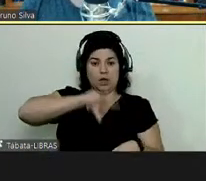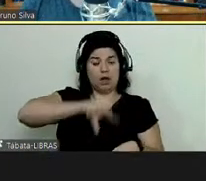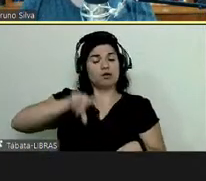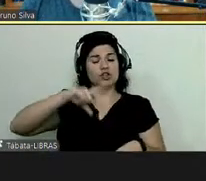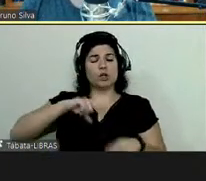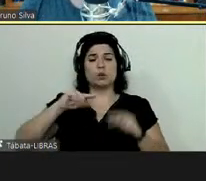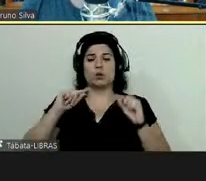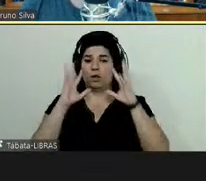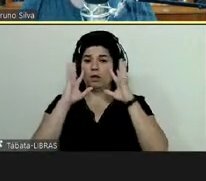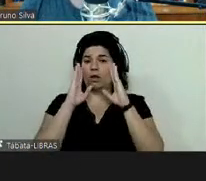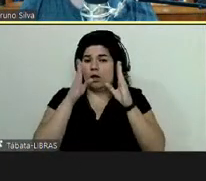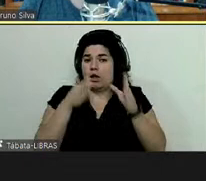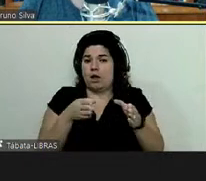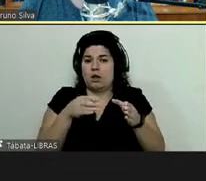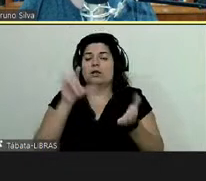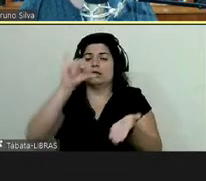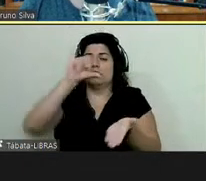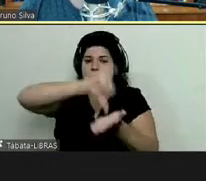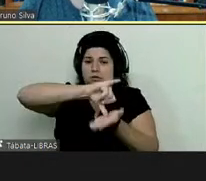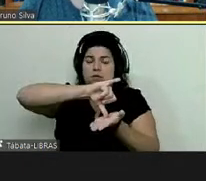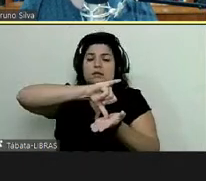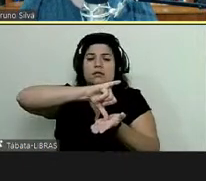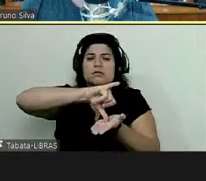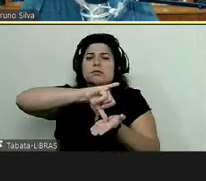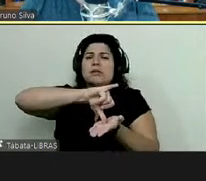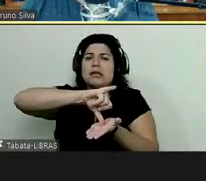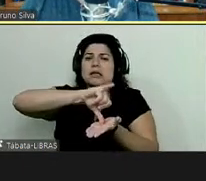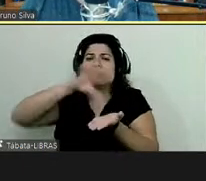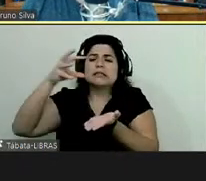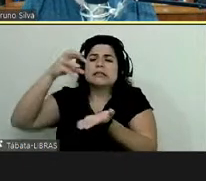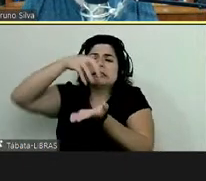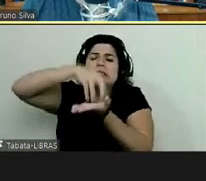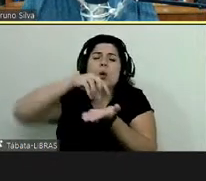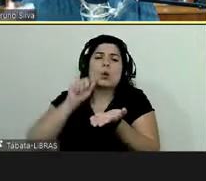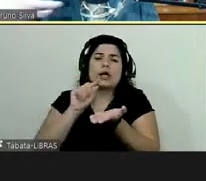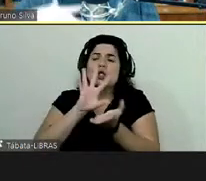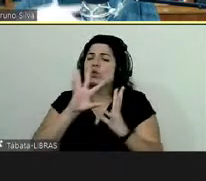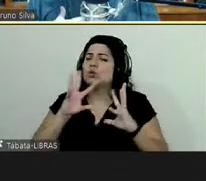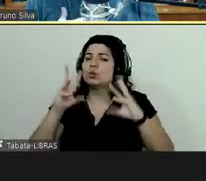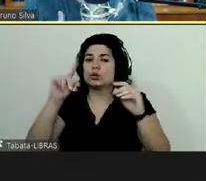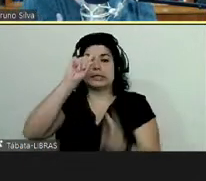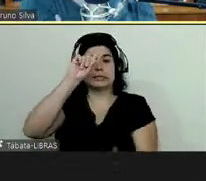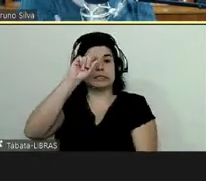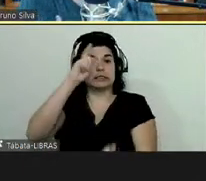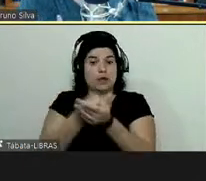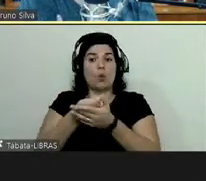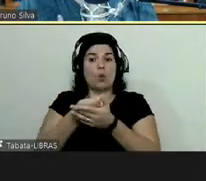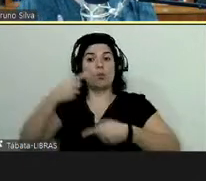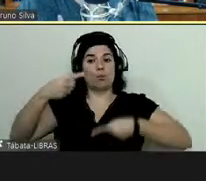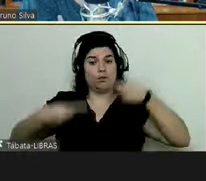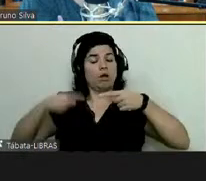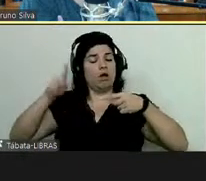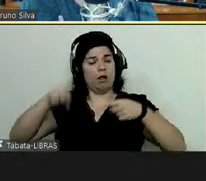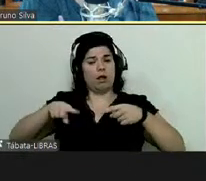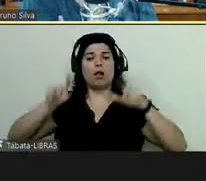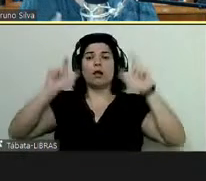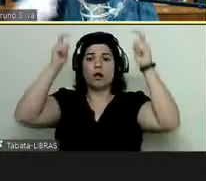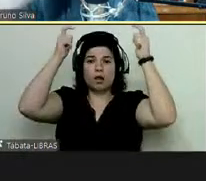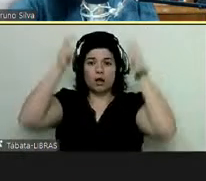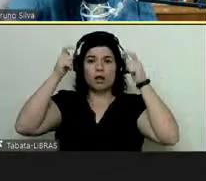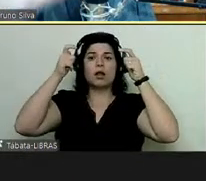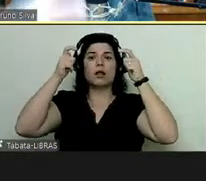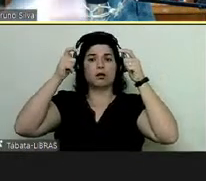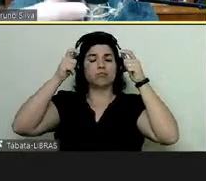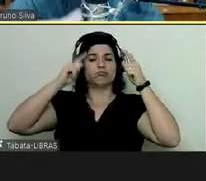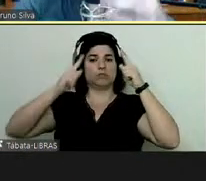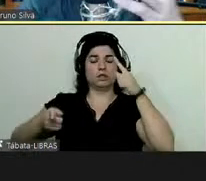fortemente centralizador do Estado centralizador todas as decisões políticas ficavam ali a cargo do monarca bem dizer